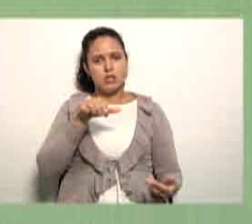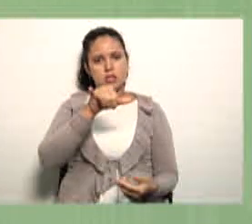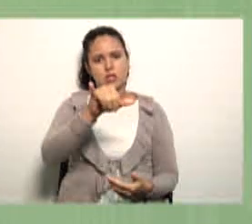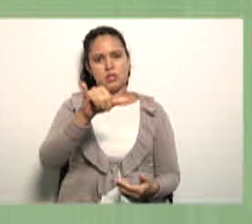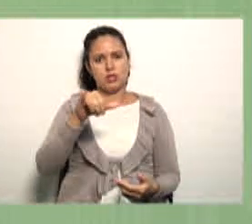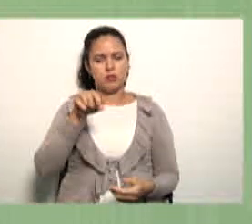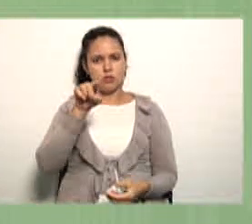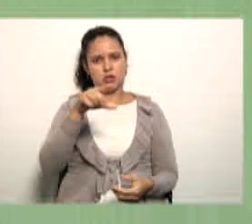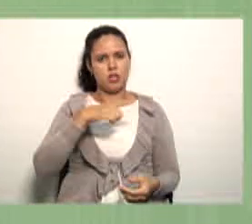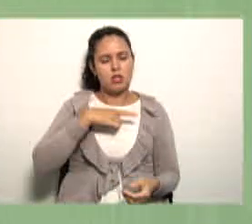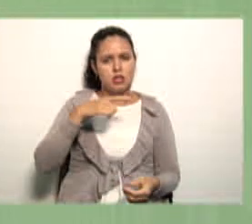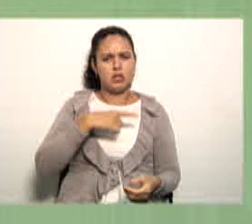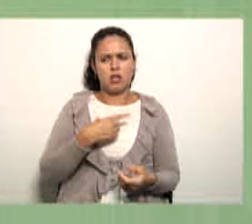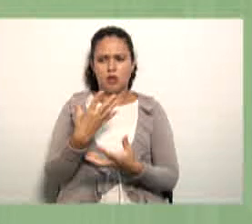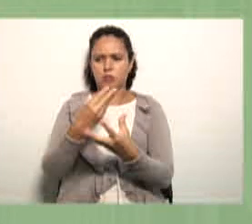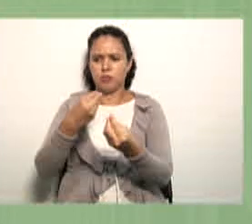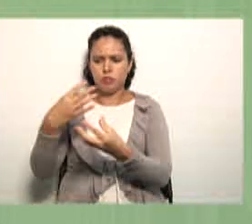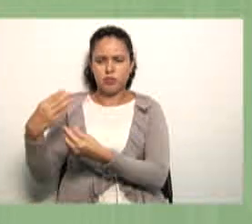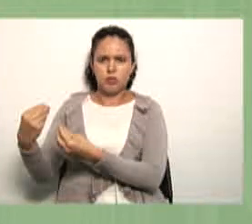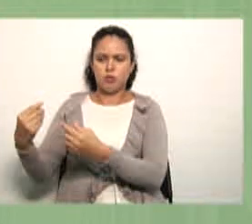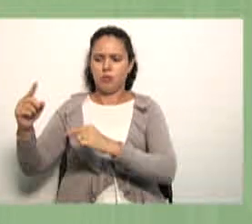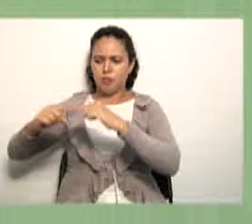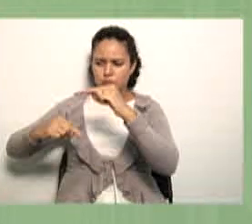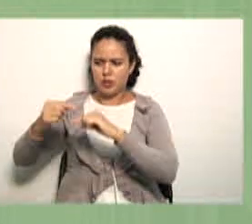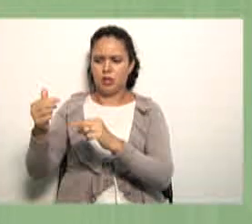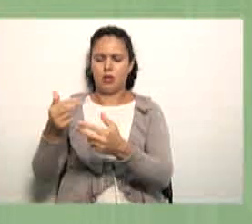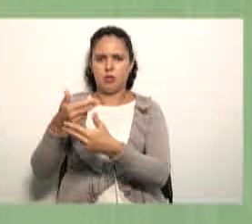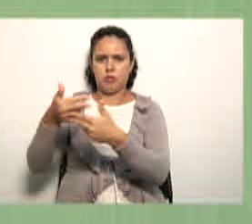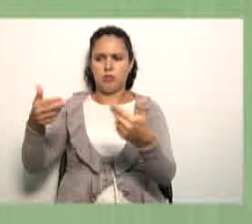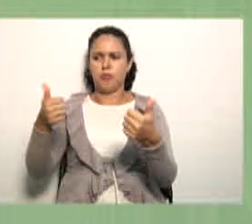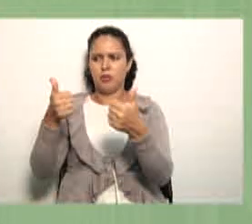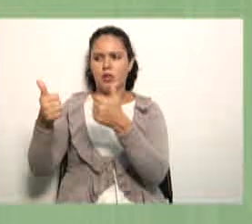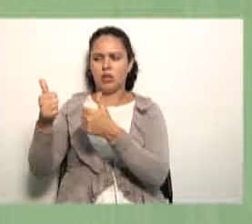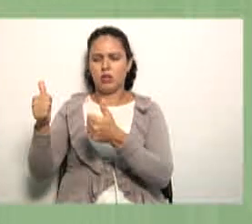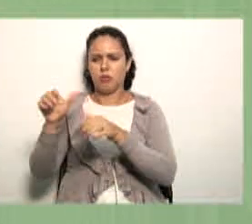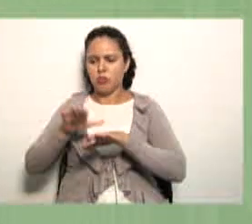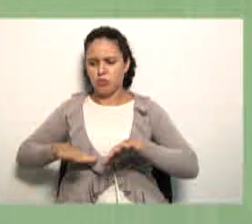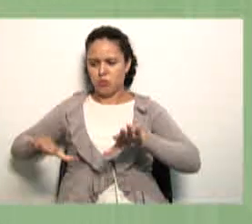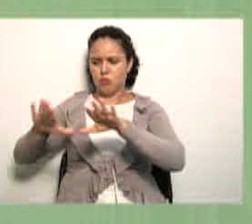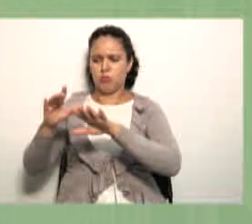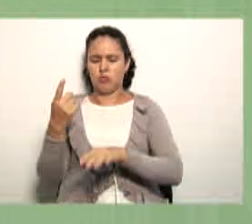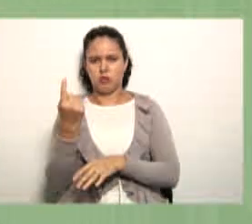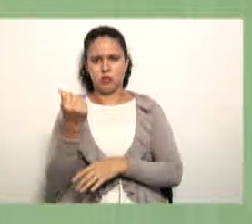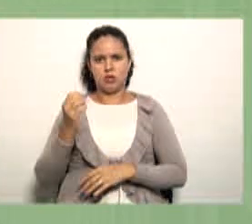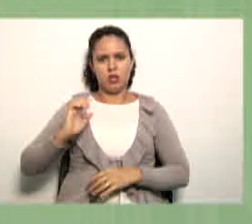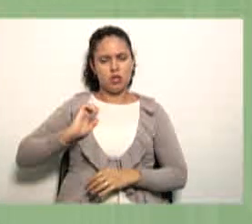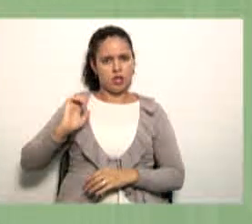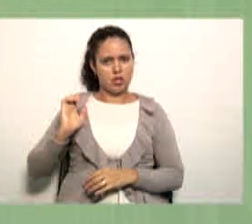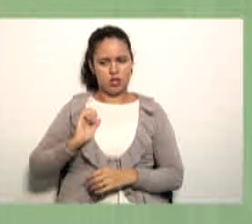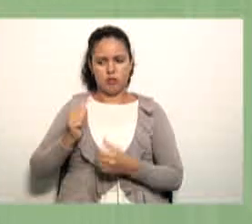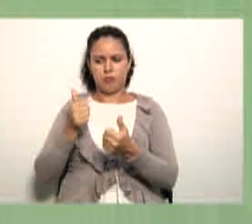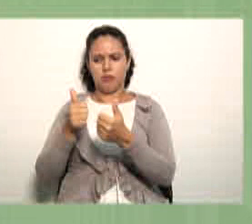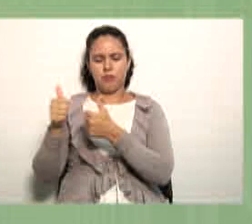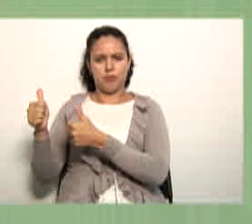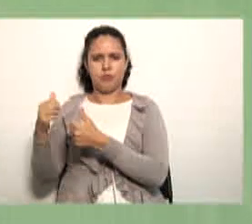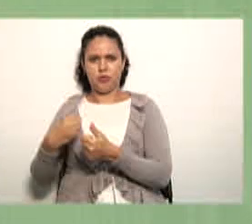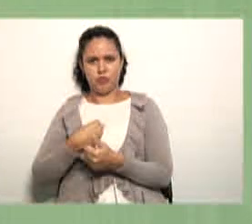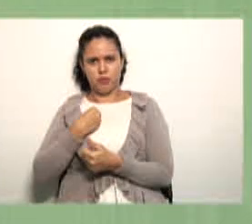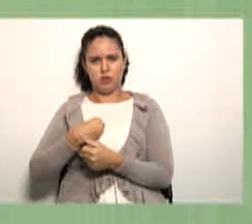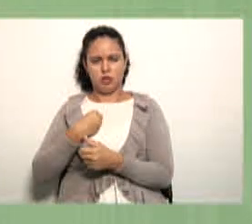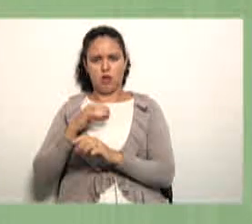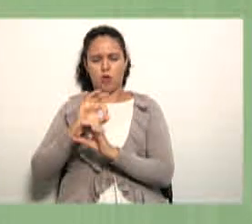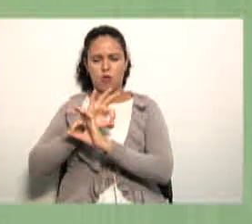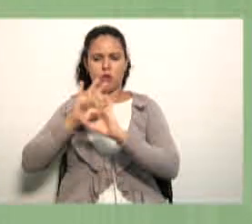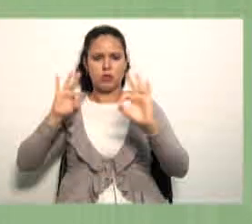bens sobrando, se você tem uma economia onde todo mundo está rico, onde todo mundo tem de sobra, condições de ter uma qualidade de